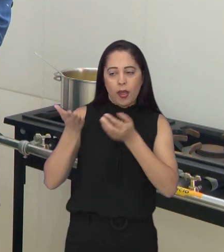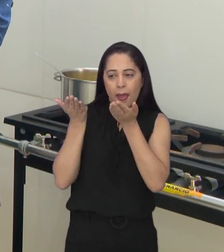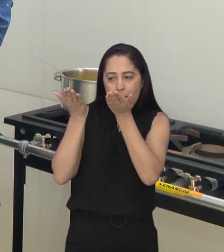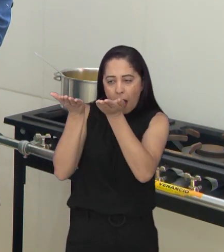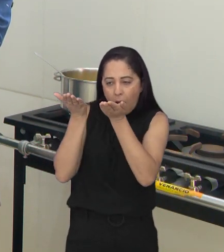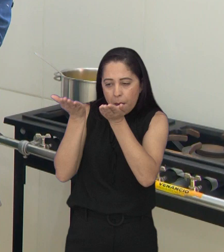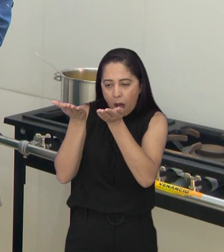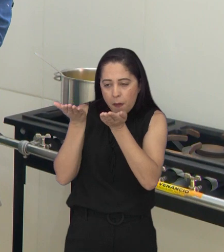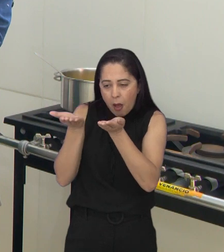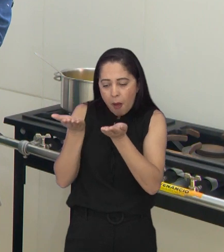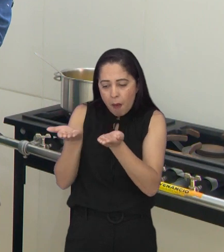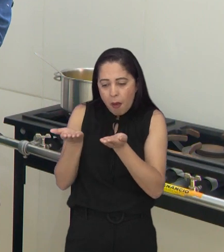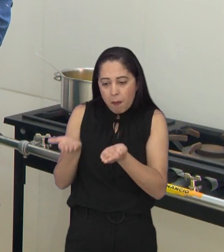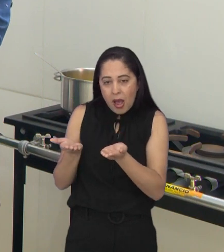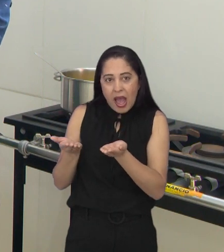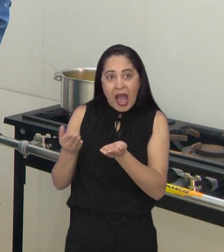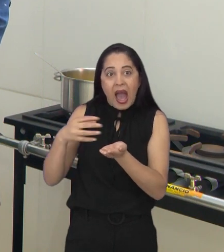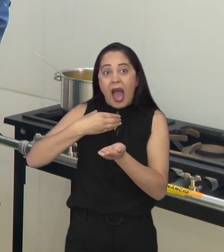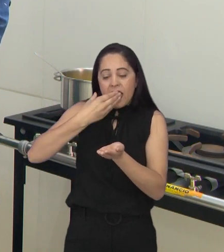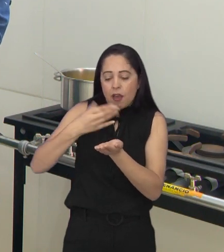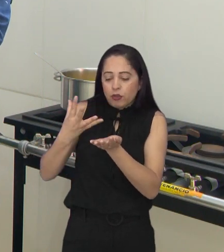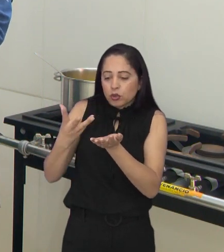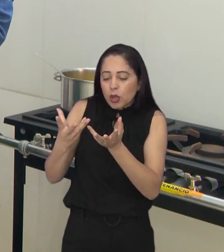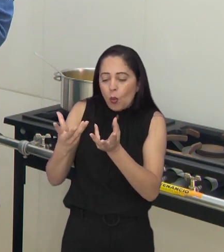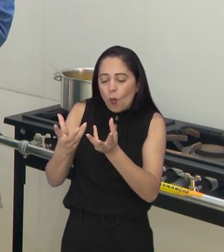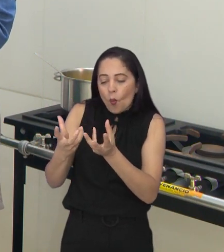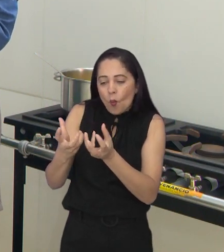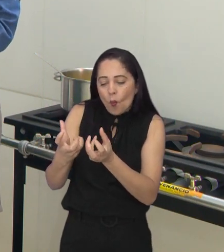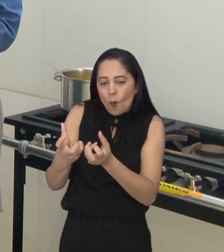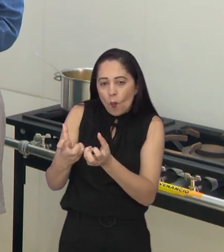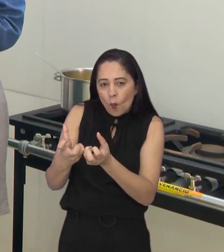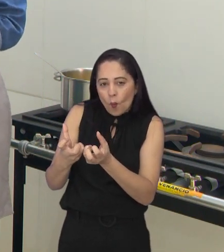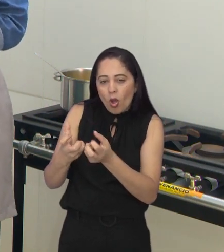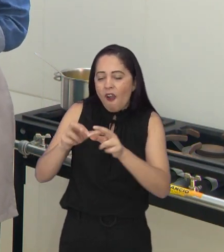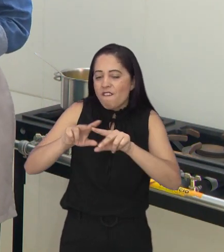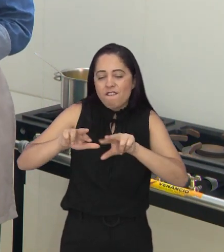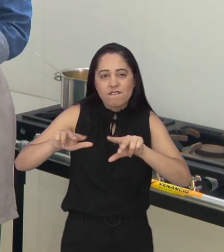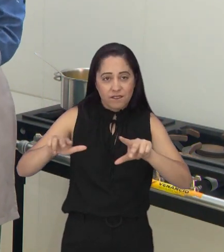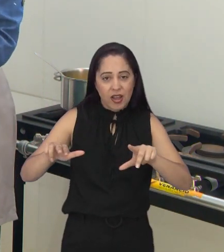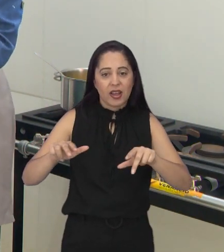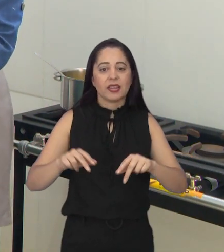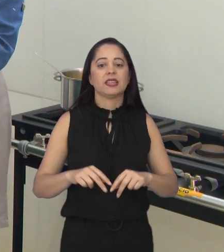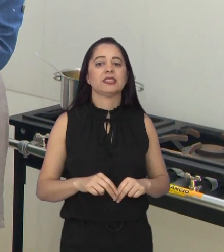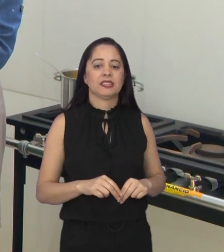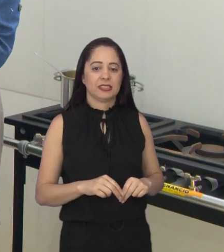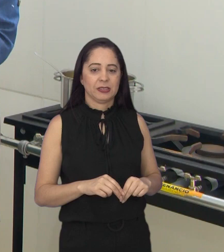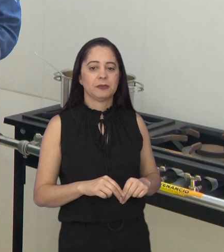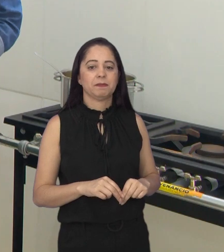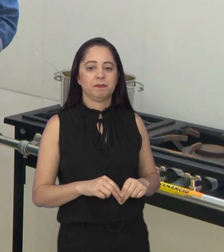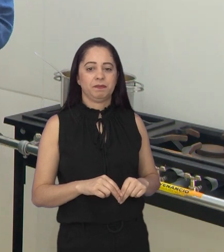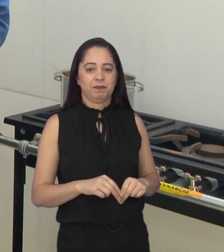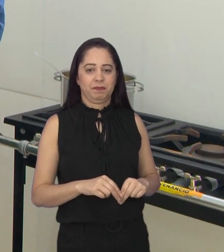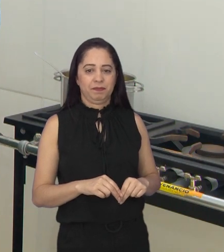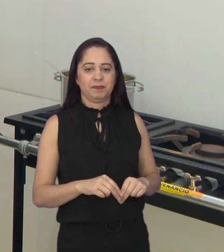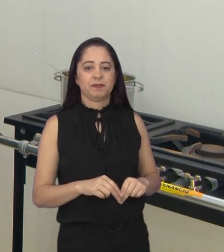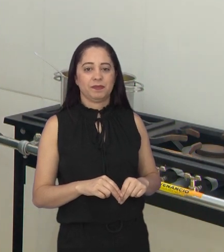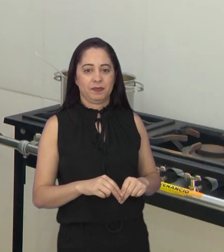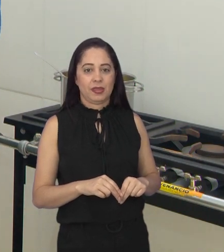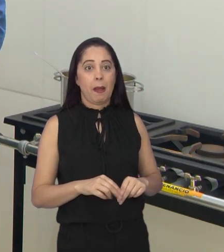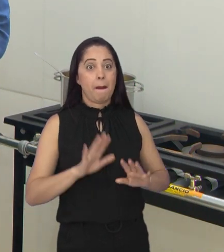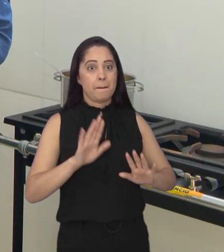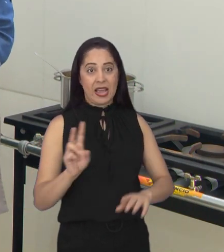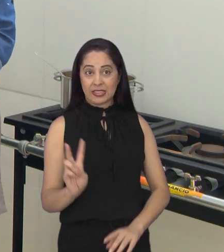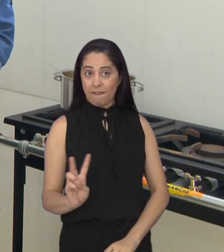que nós temos dentro da nossa cozinha, é a desidratadora. Então a gente consegue fazer diversas frutas, fazendo com que a